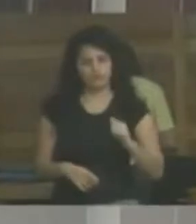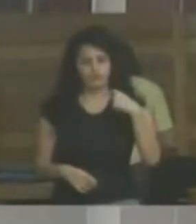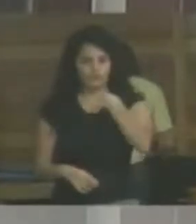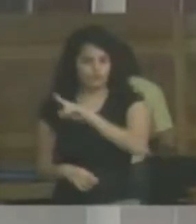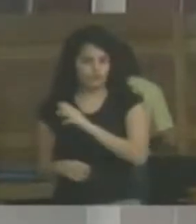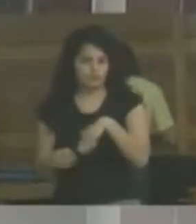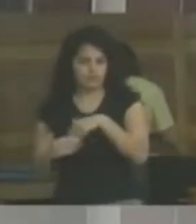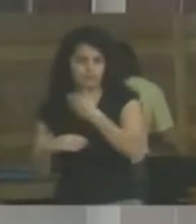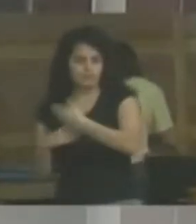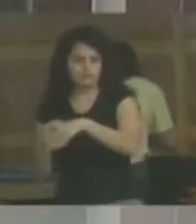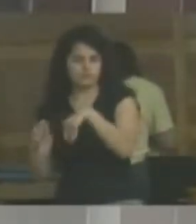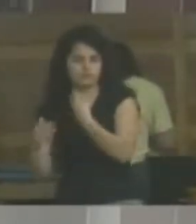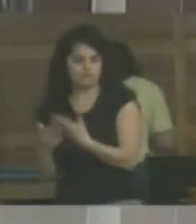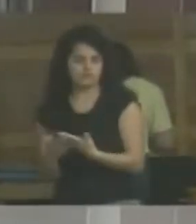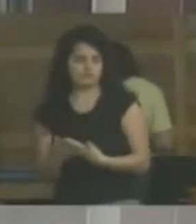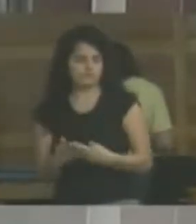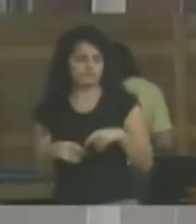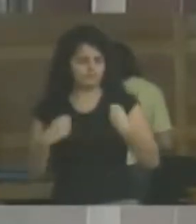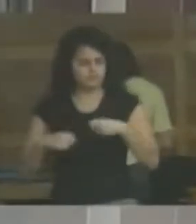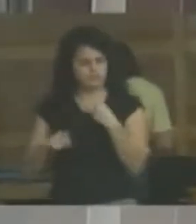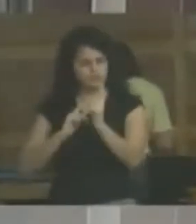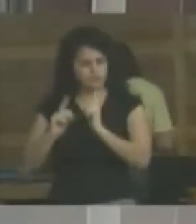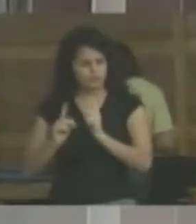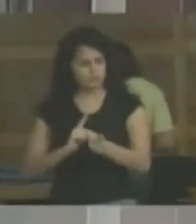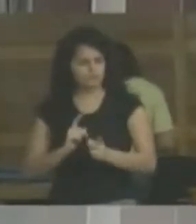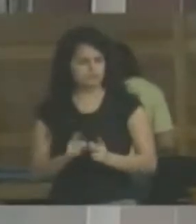do governo. Mas o governo municipal